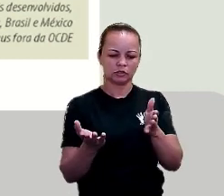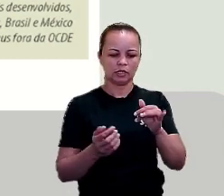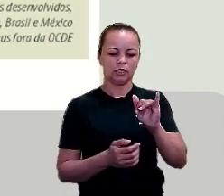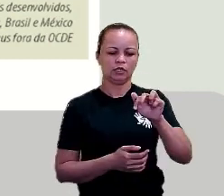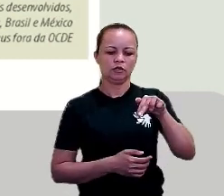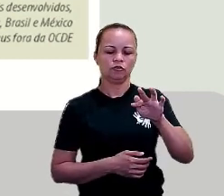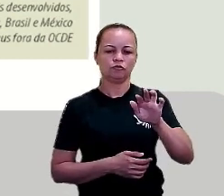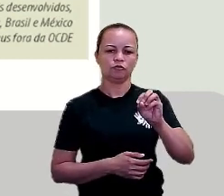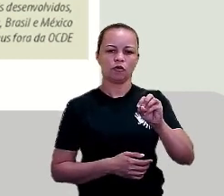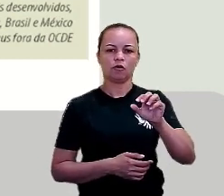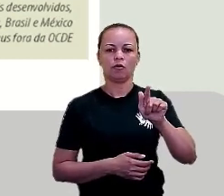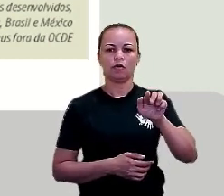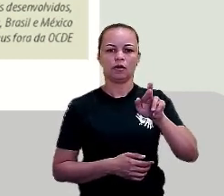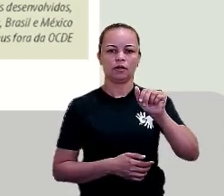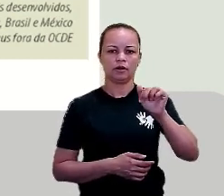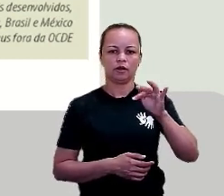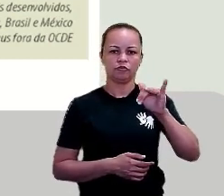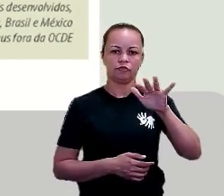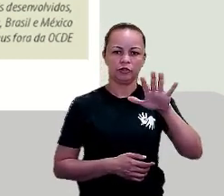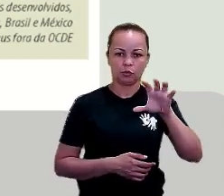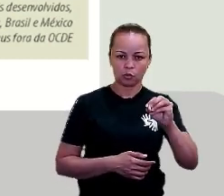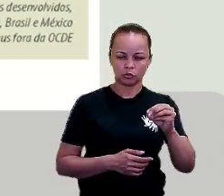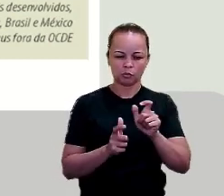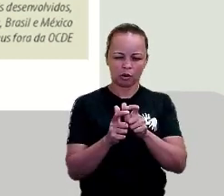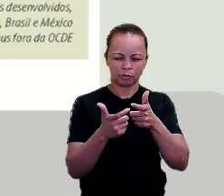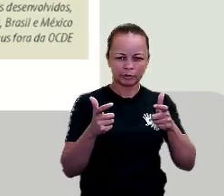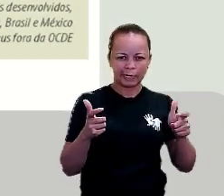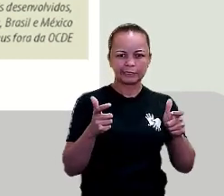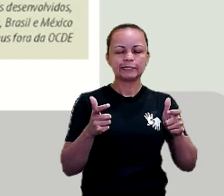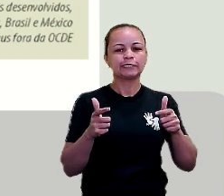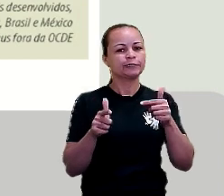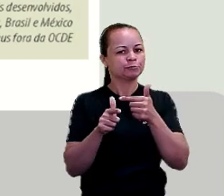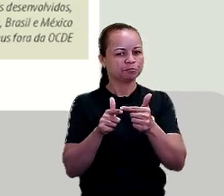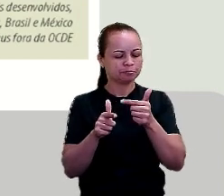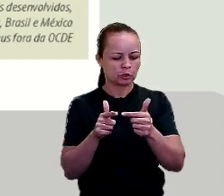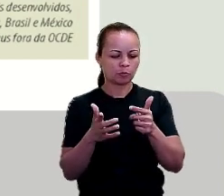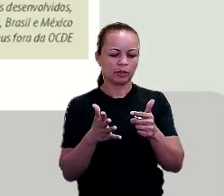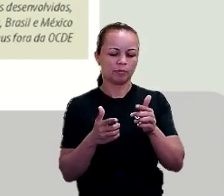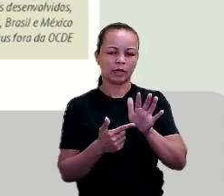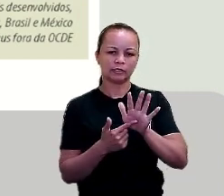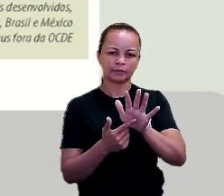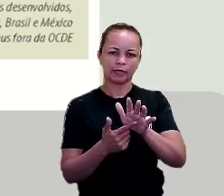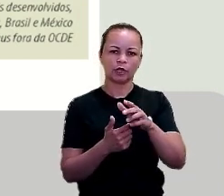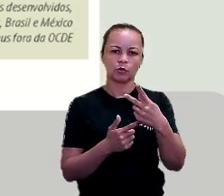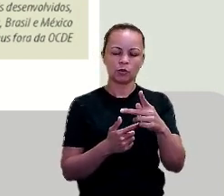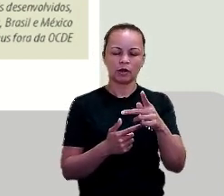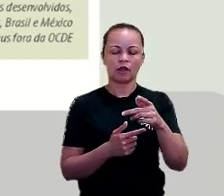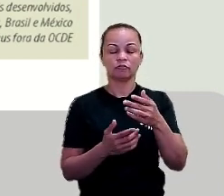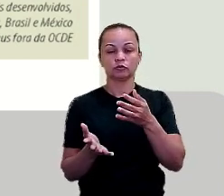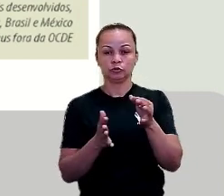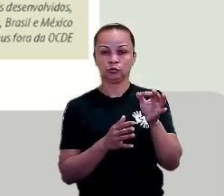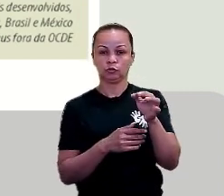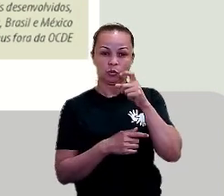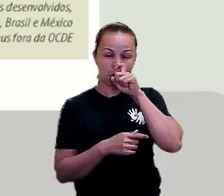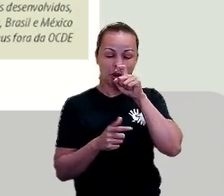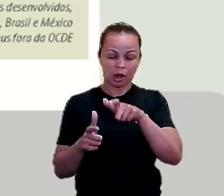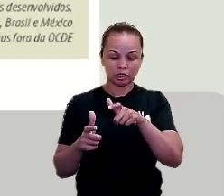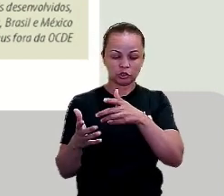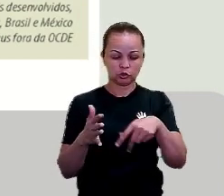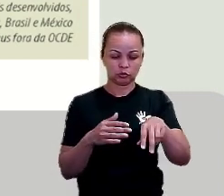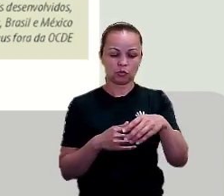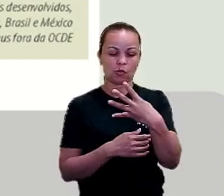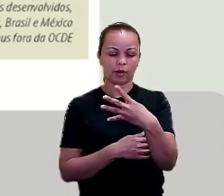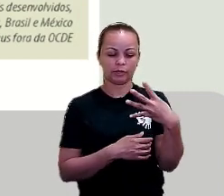a abundância que traz consequências. Eu tenho aí um gráficozinho sobre o lixo. Ó, 44% de economias de